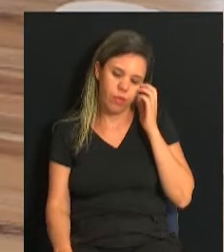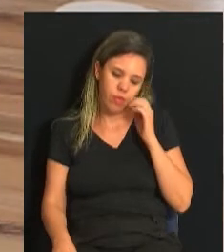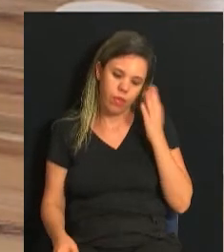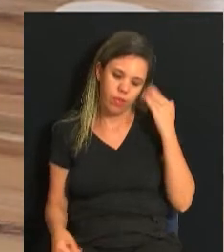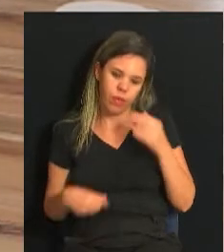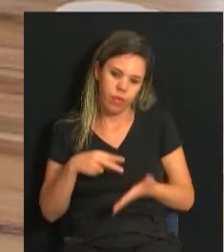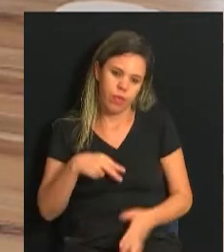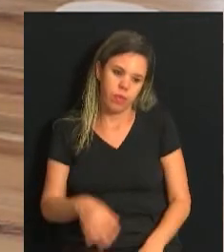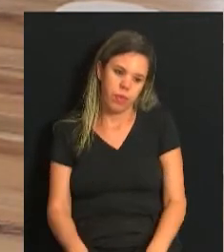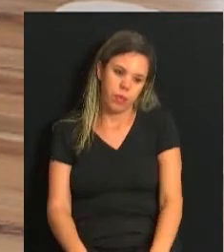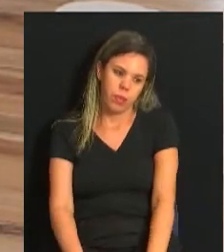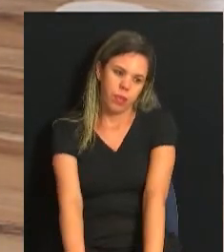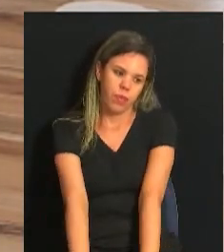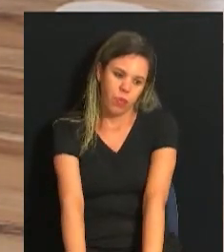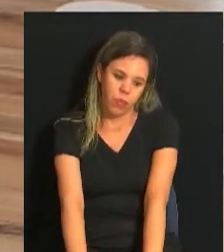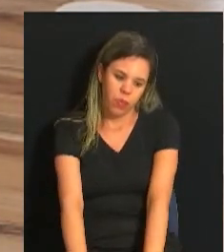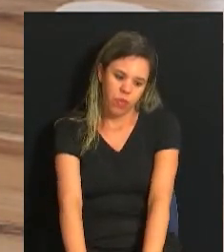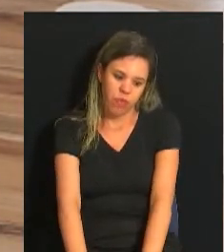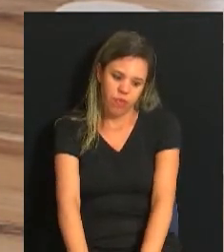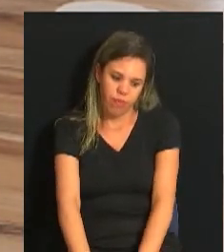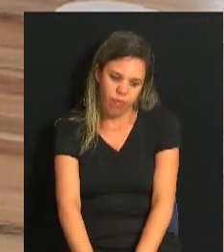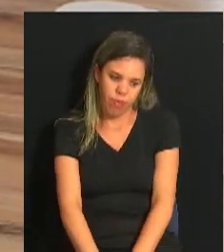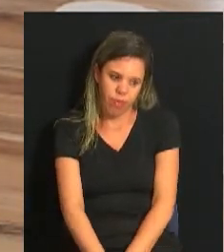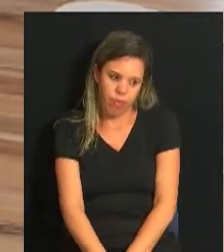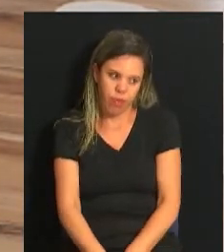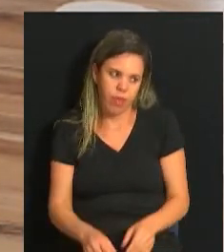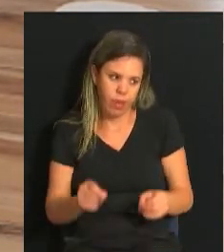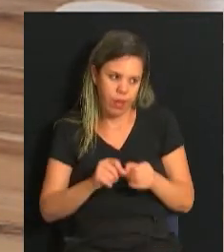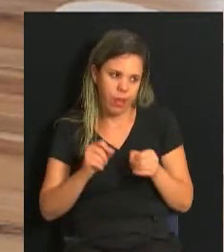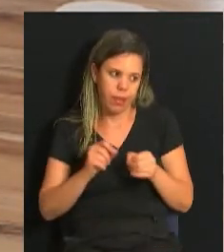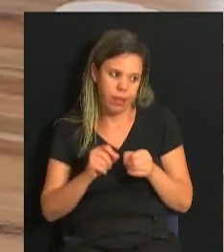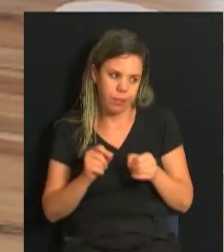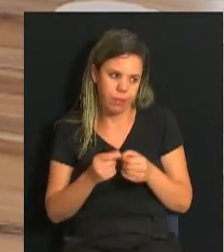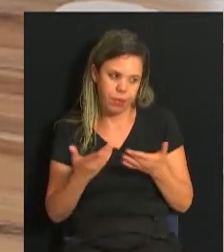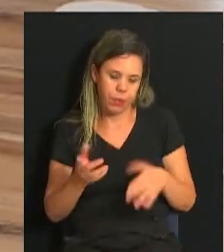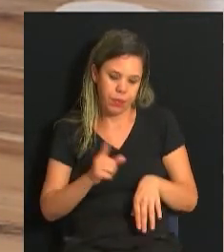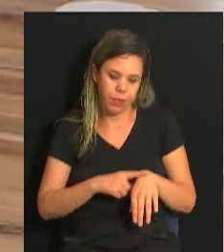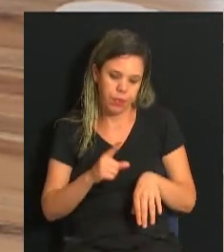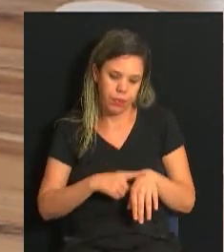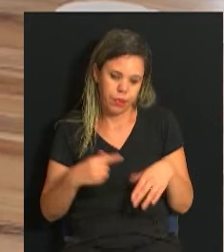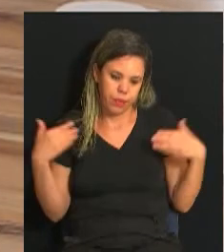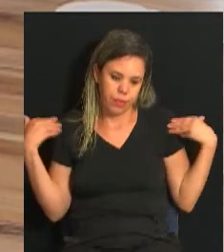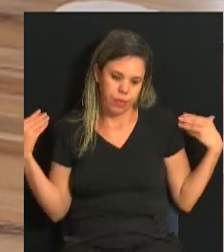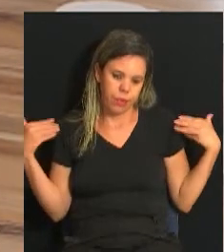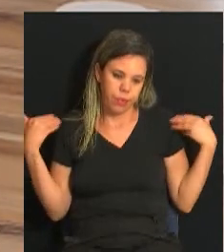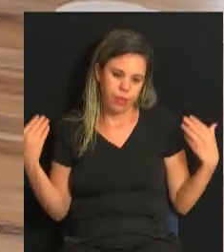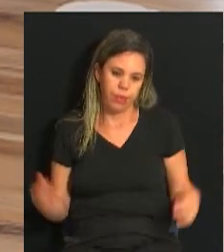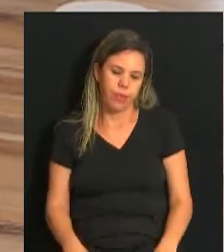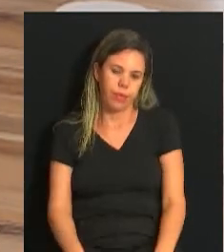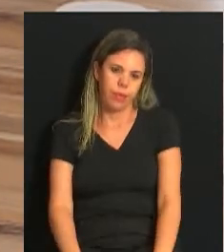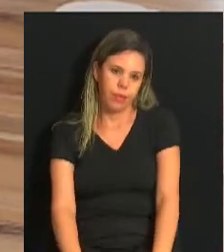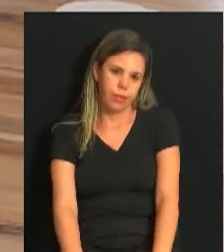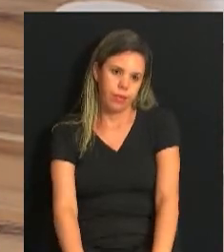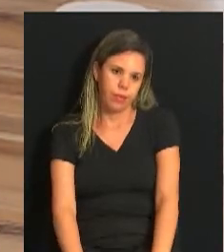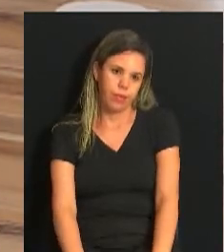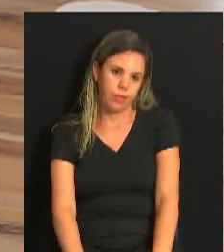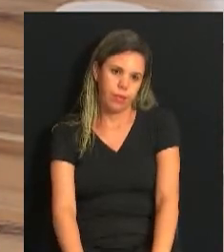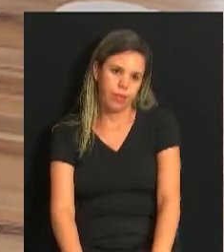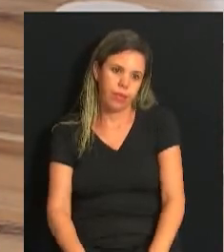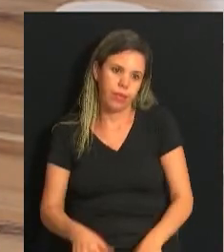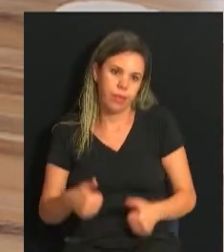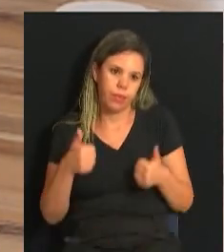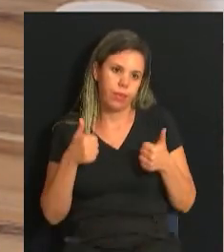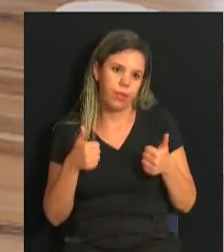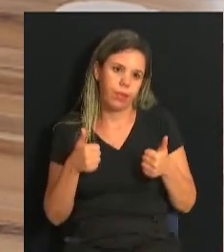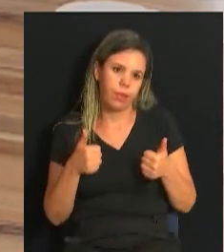legal tava lá fazendo daqui no momento de lazer também bom beleza